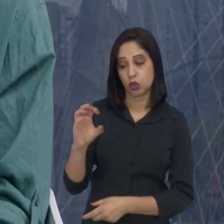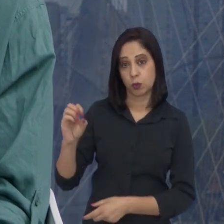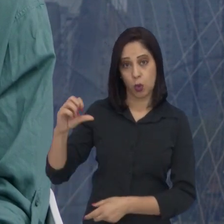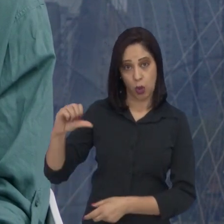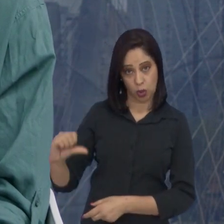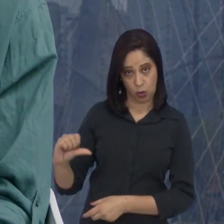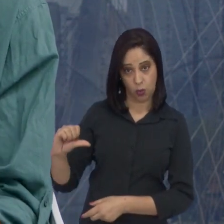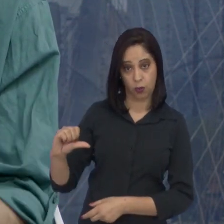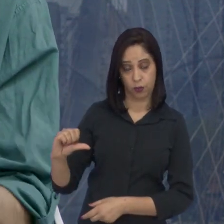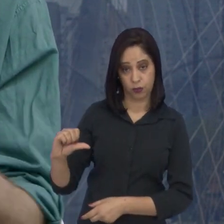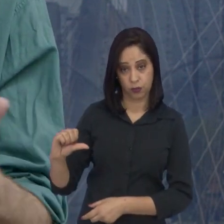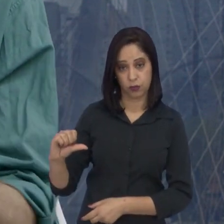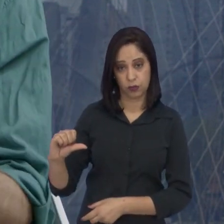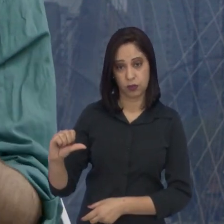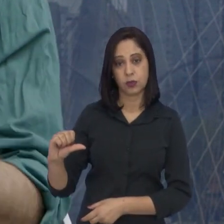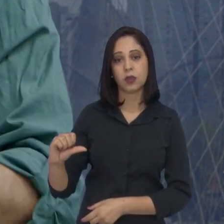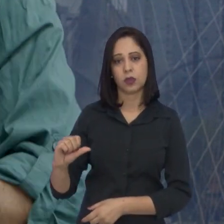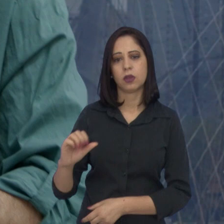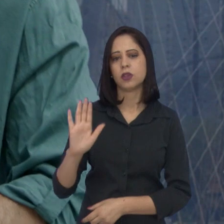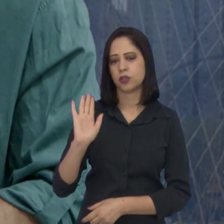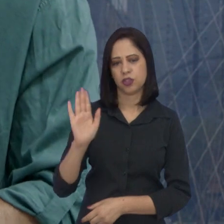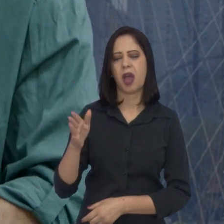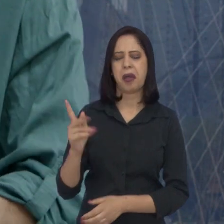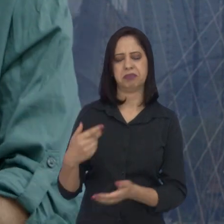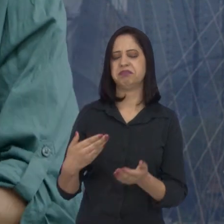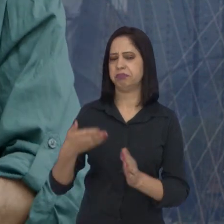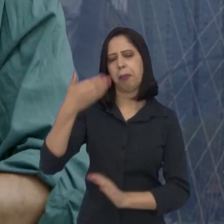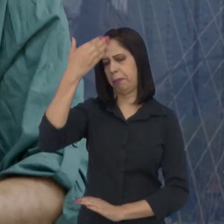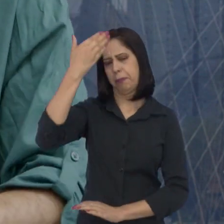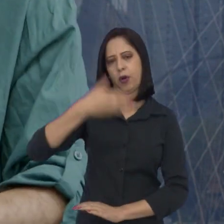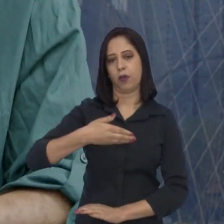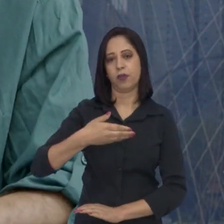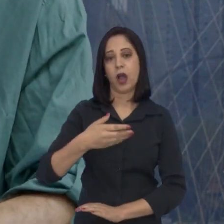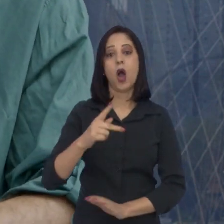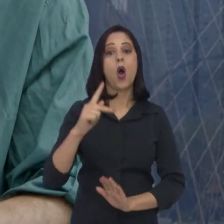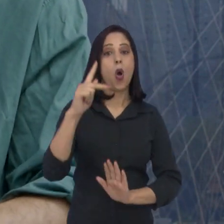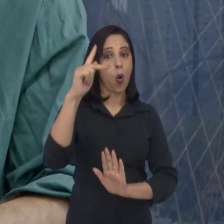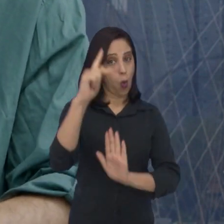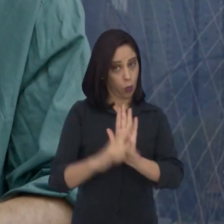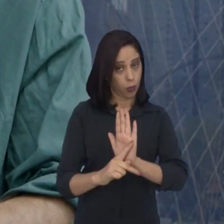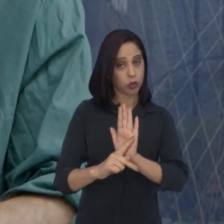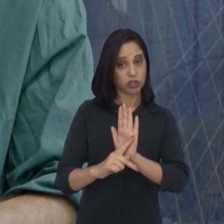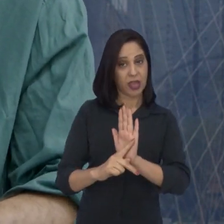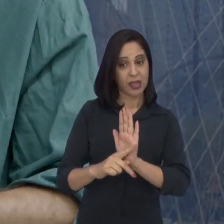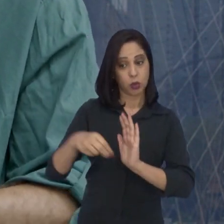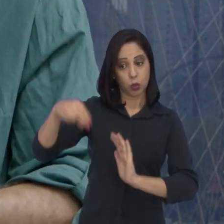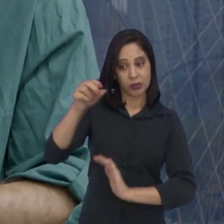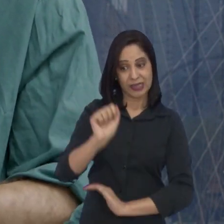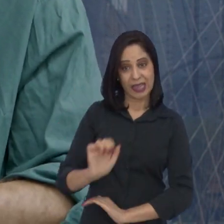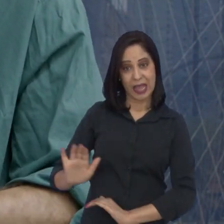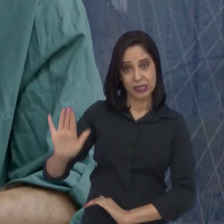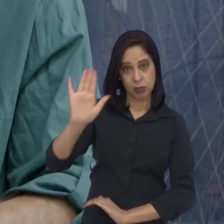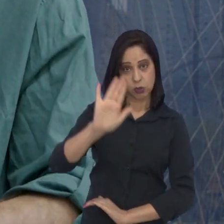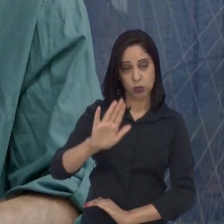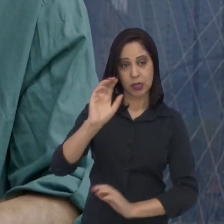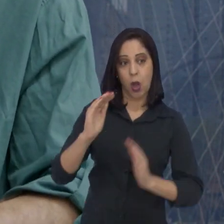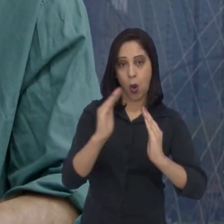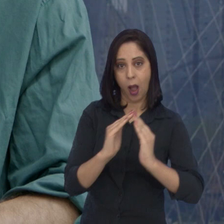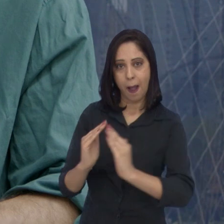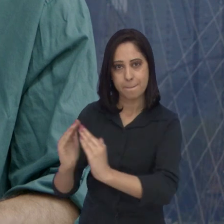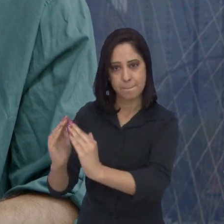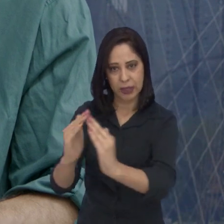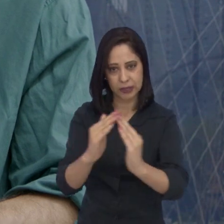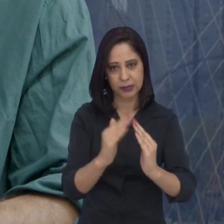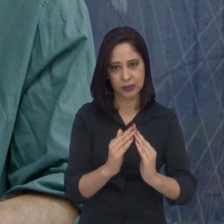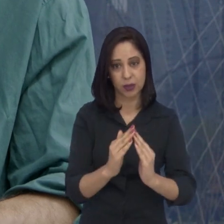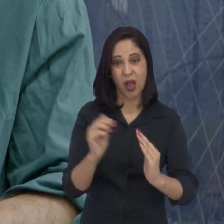verdade, aprovado, o Plano Nacional de Habitação. Então, tem uma coisa muito importante que no nosso